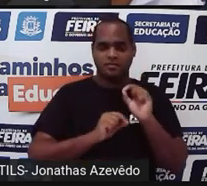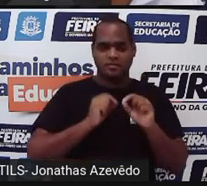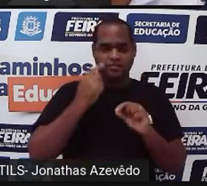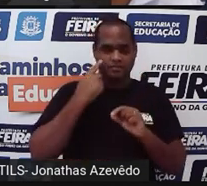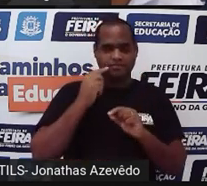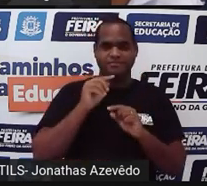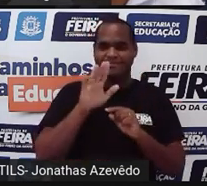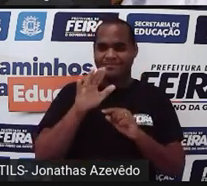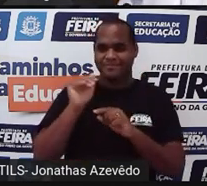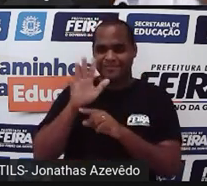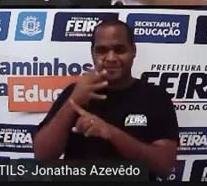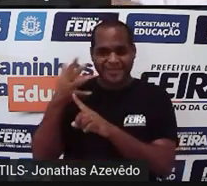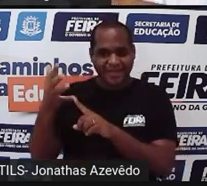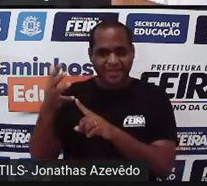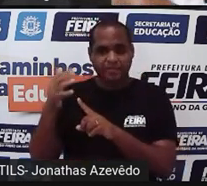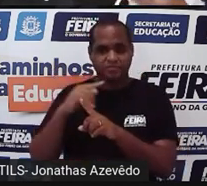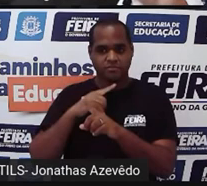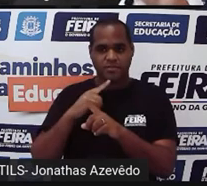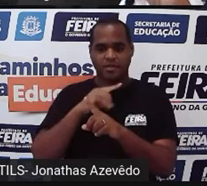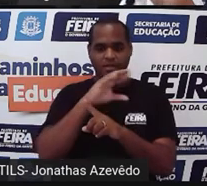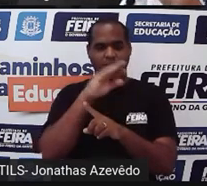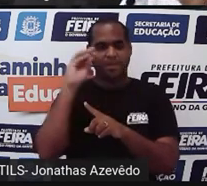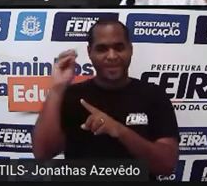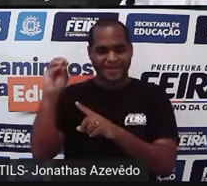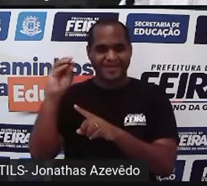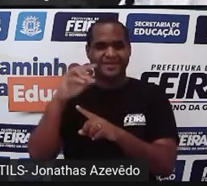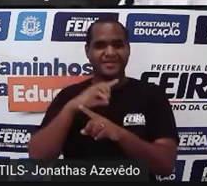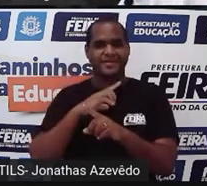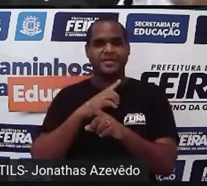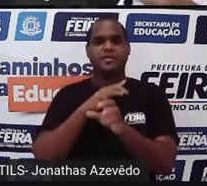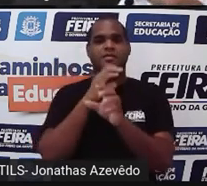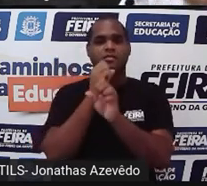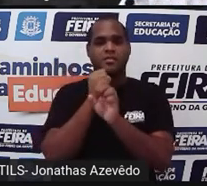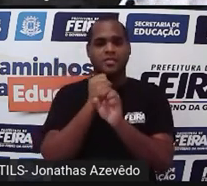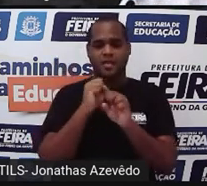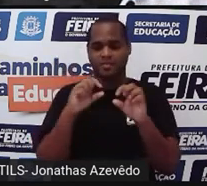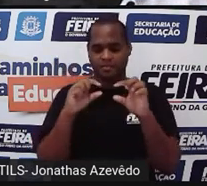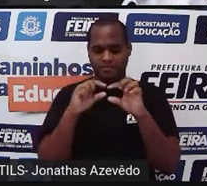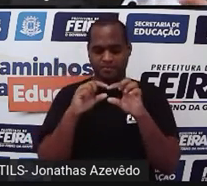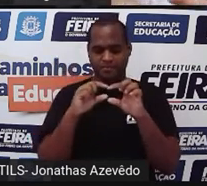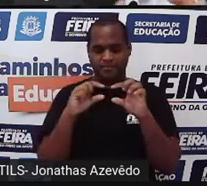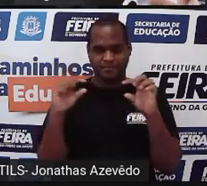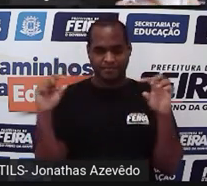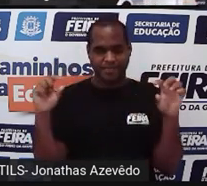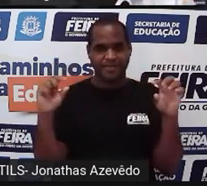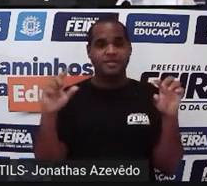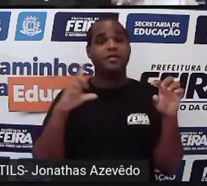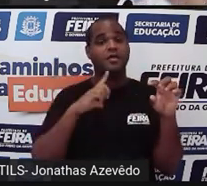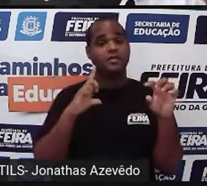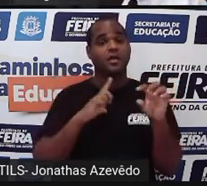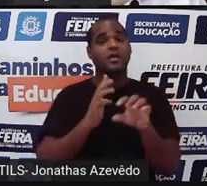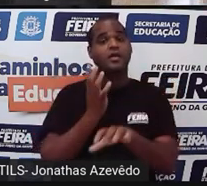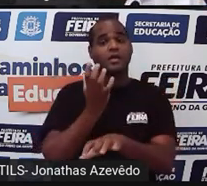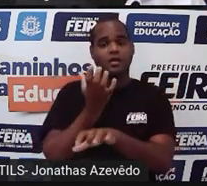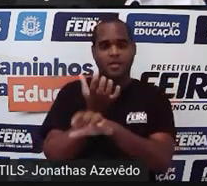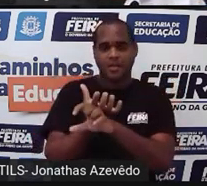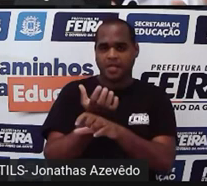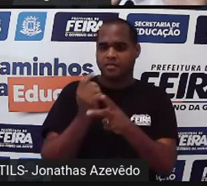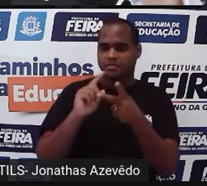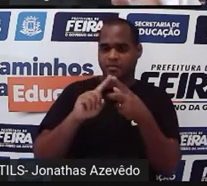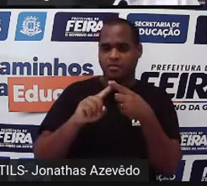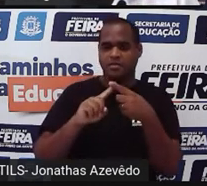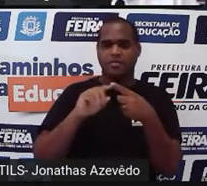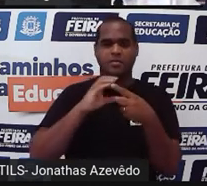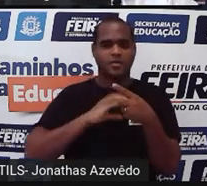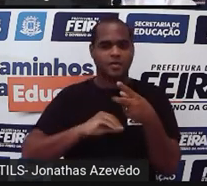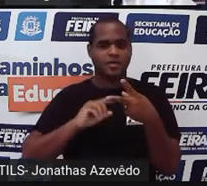da tabela e vou jogar no gráfico. Nessa linha deitada, a linha horizontal, eu coloquei as matérias: português em